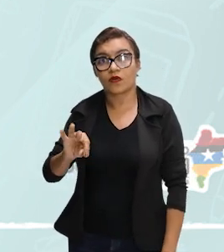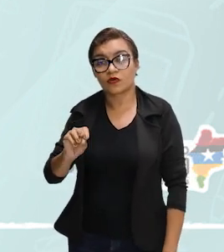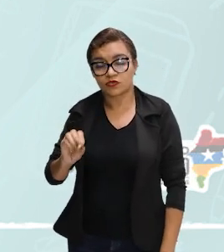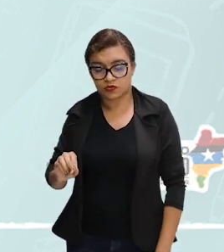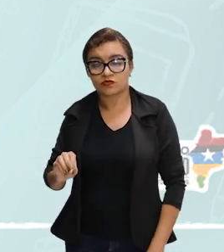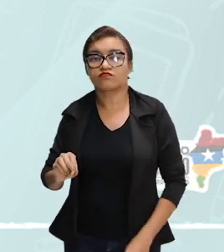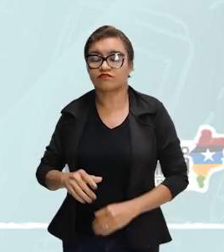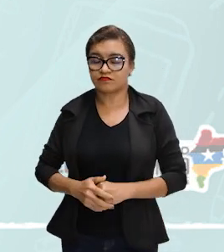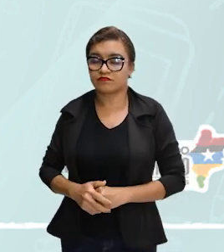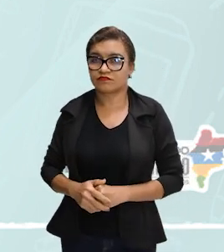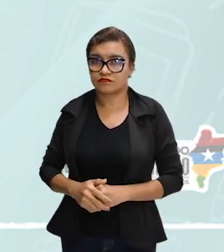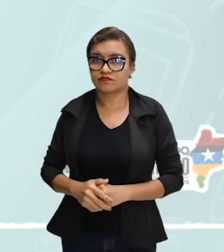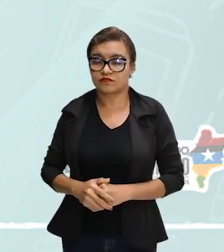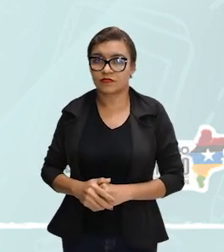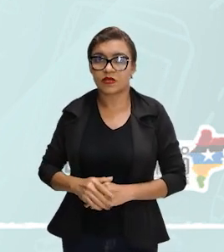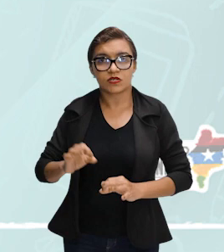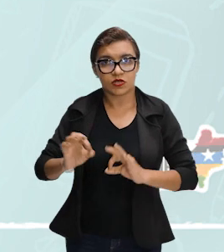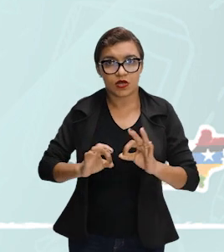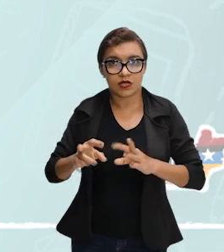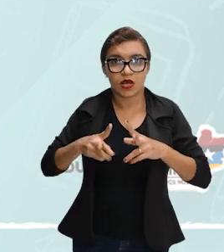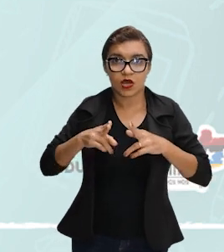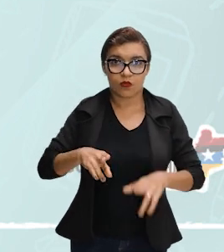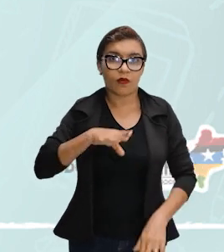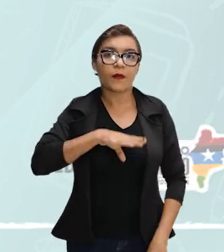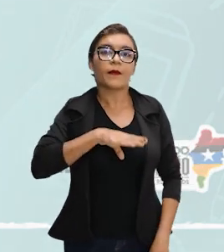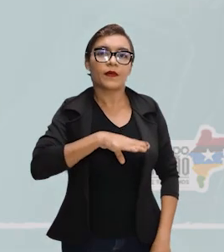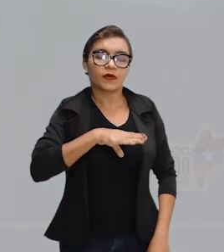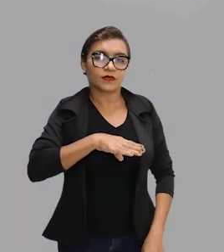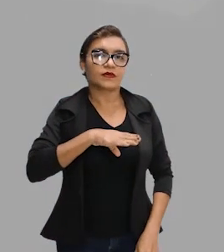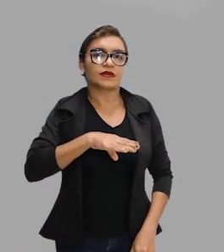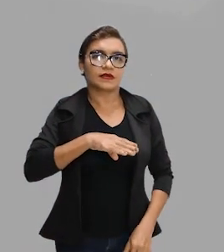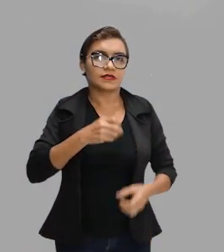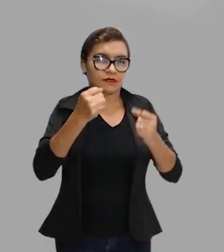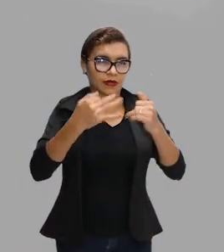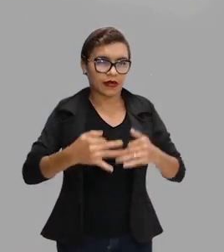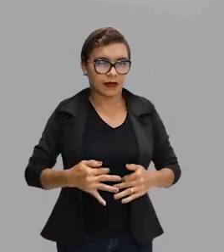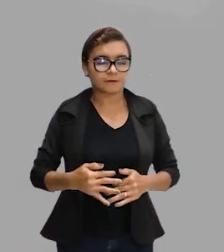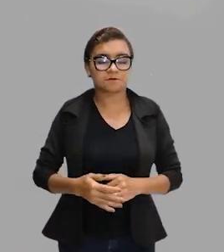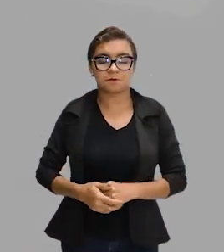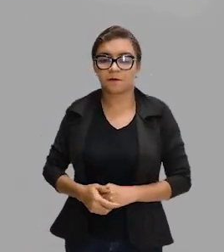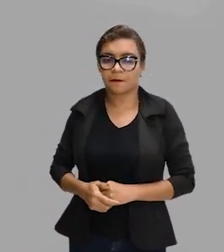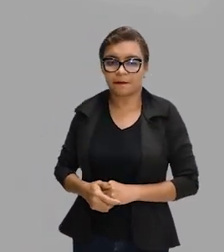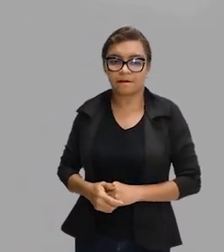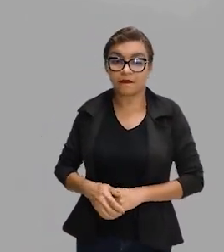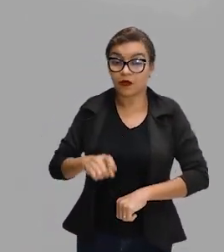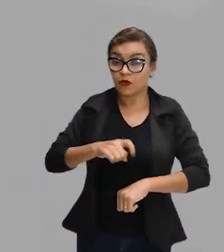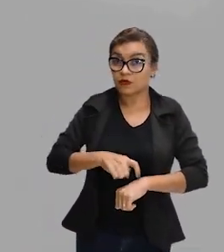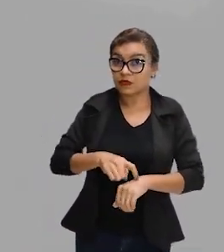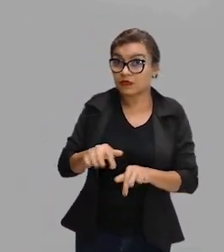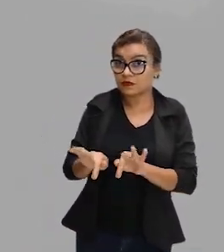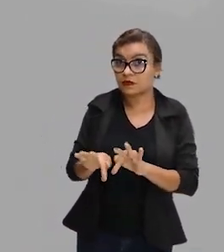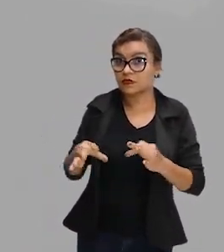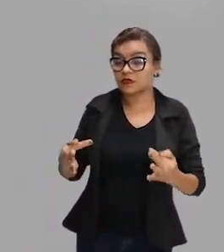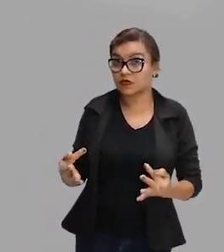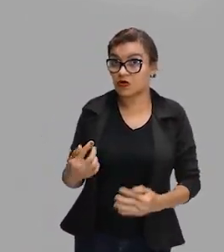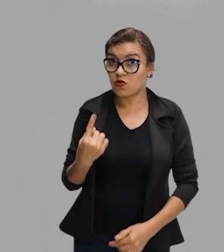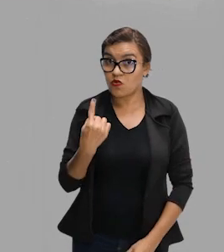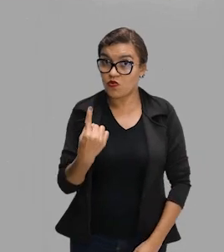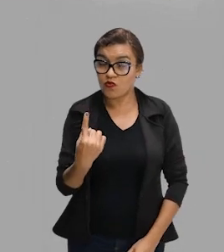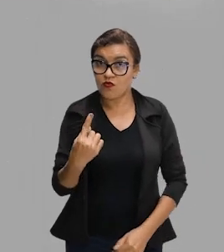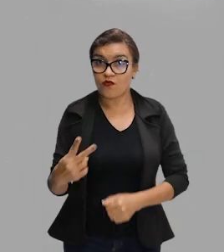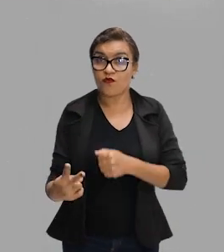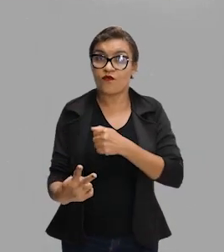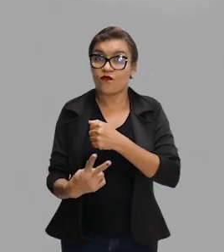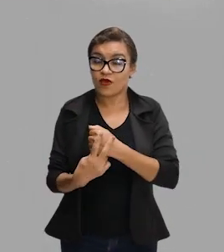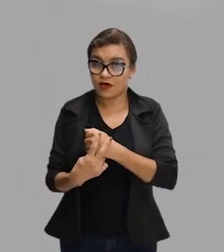indicativo e subjuntivo, da mesma forma da língua portuguesa, como foi falado anteriormente. Os tempos simples constam de um solo